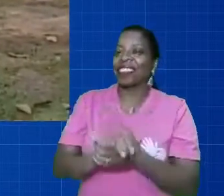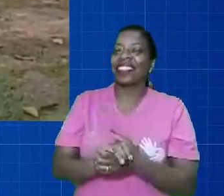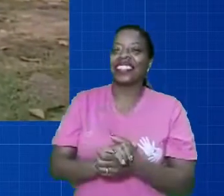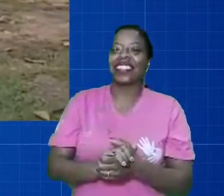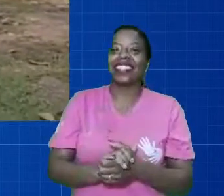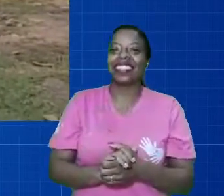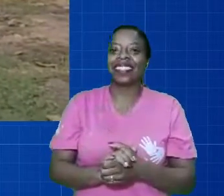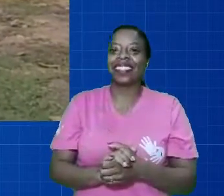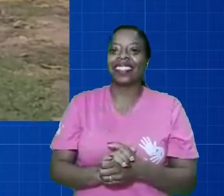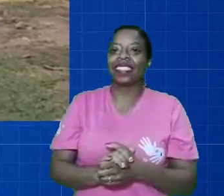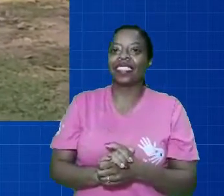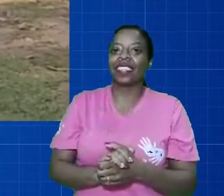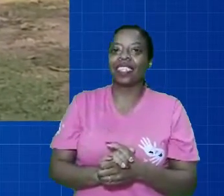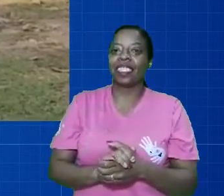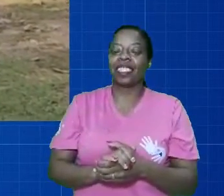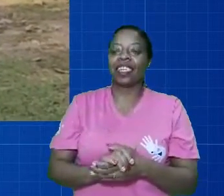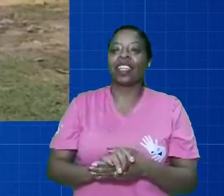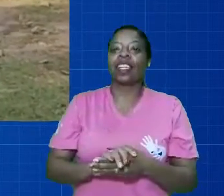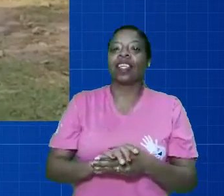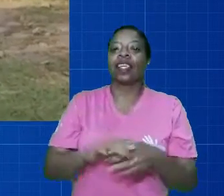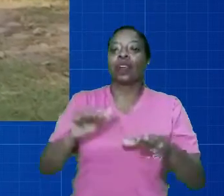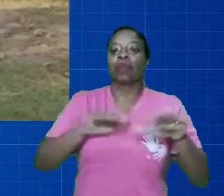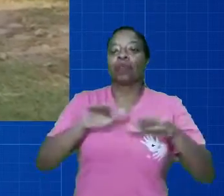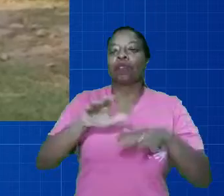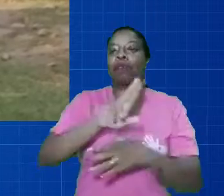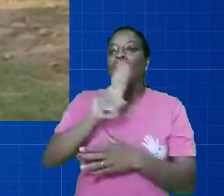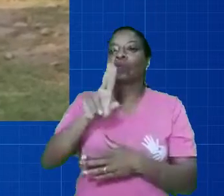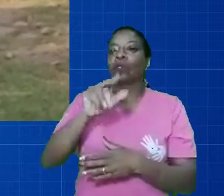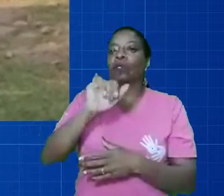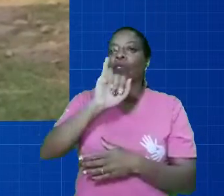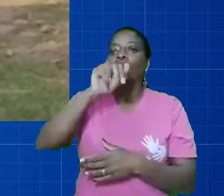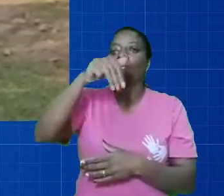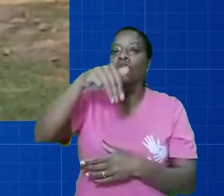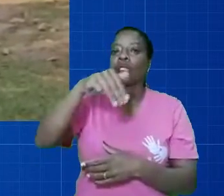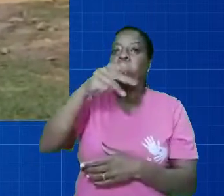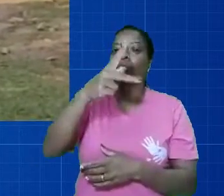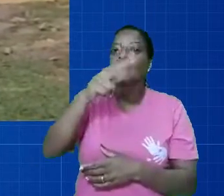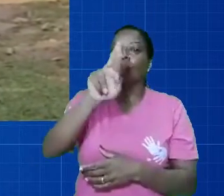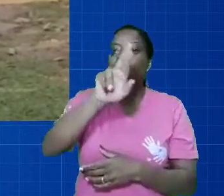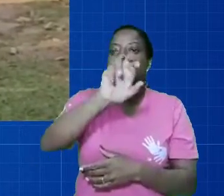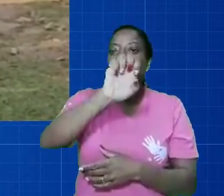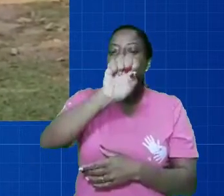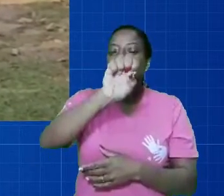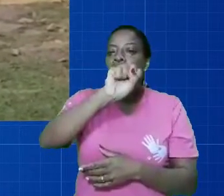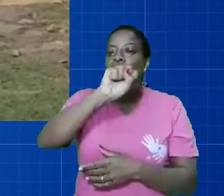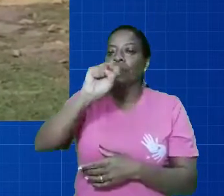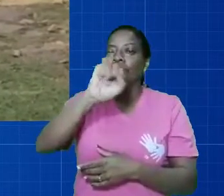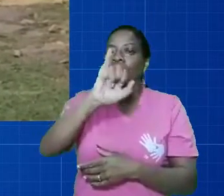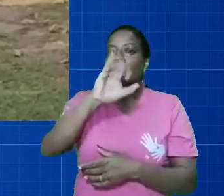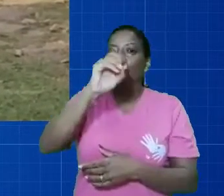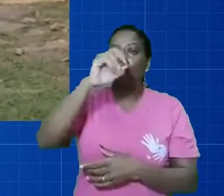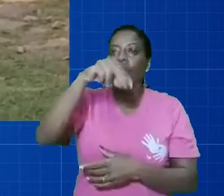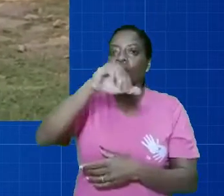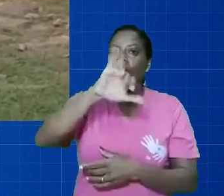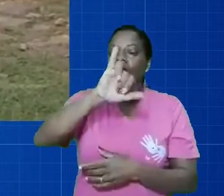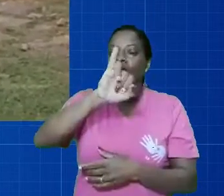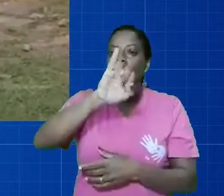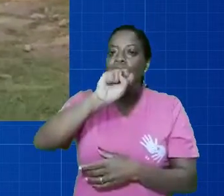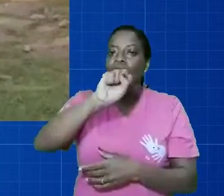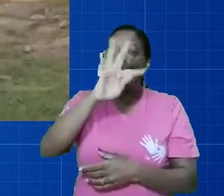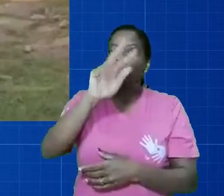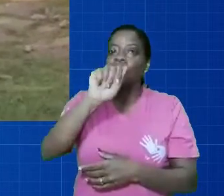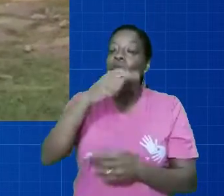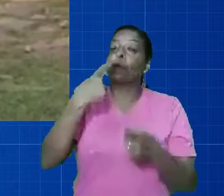o movimento impressionista. Porque aqui no parque a gente conseguia observar com os alunos todas as variações de luz e os tons